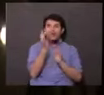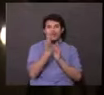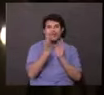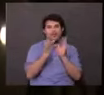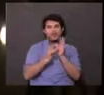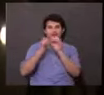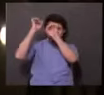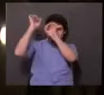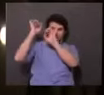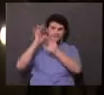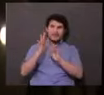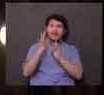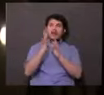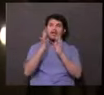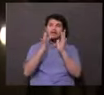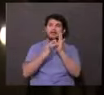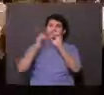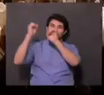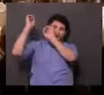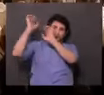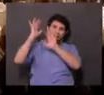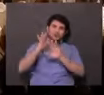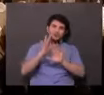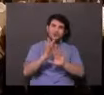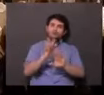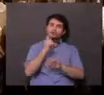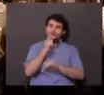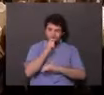que significa a luz de Cristo, Amen.